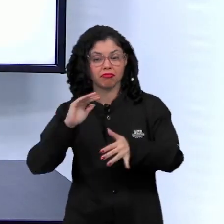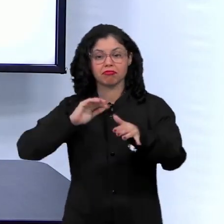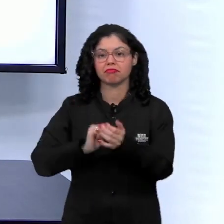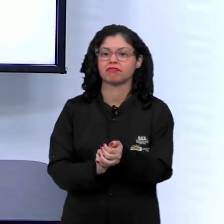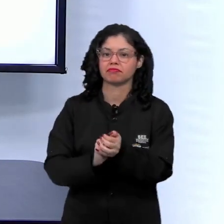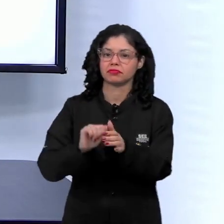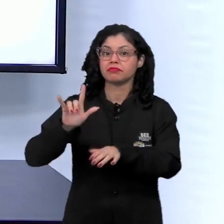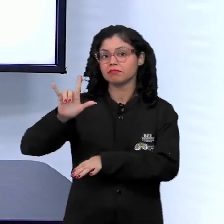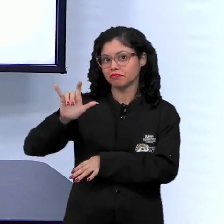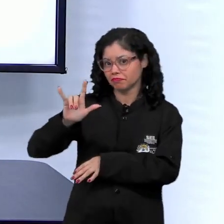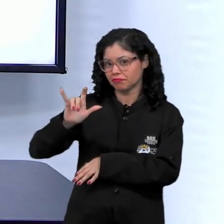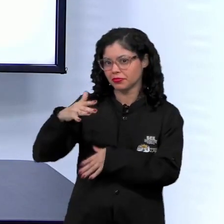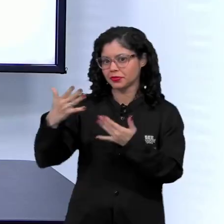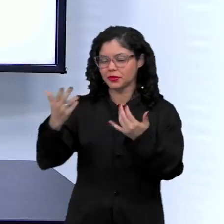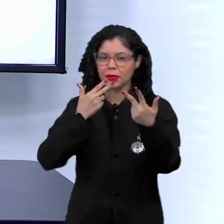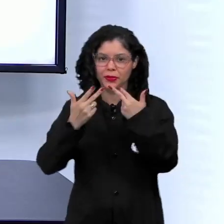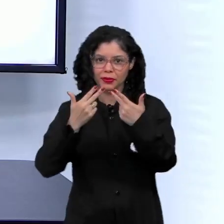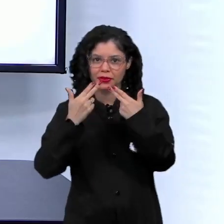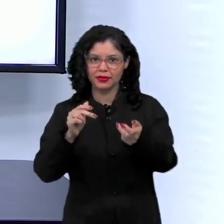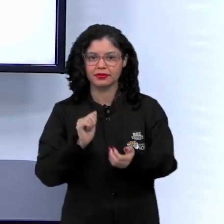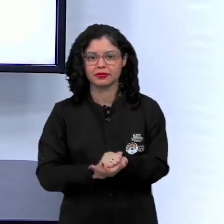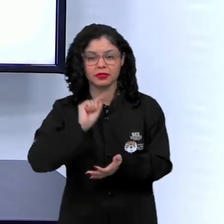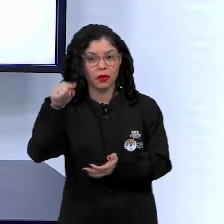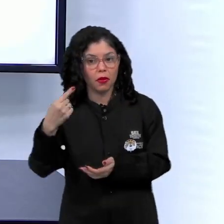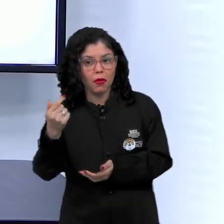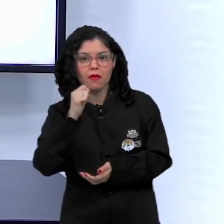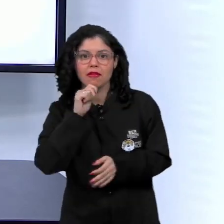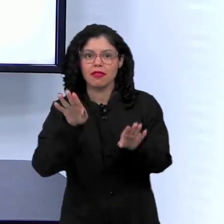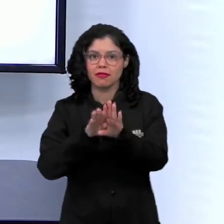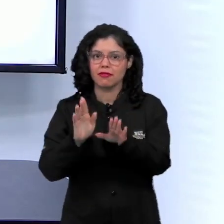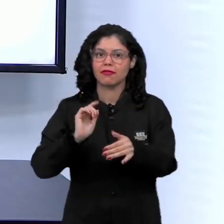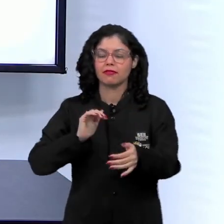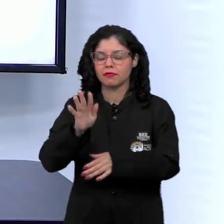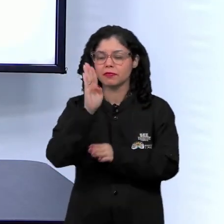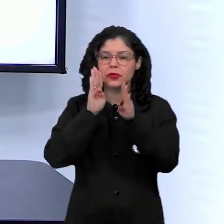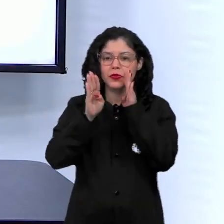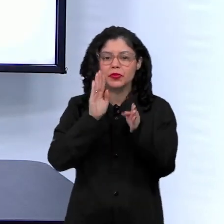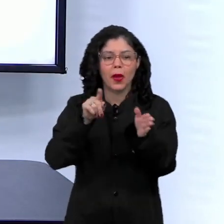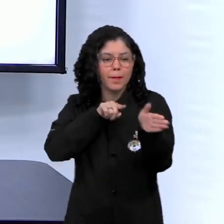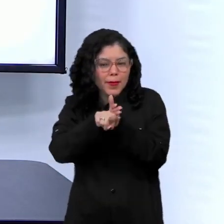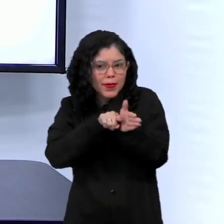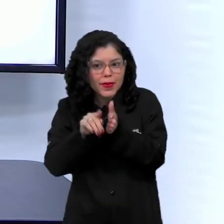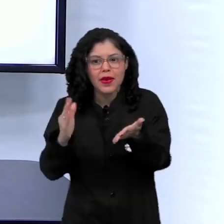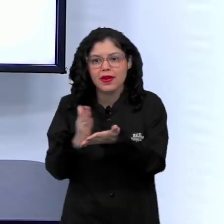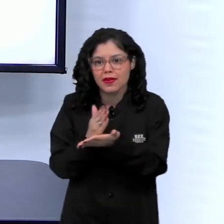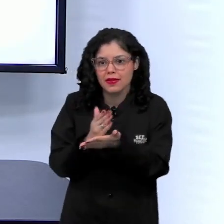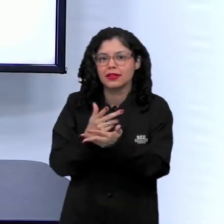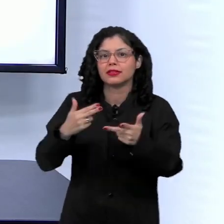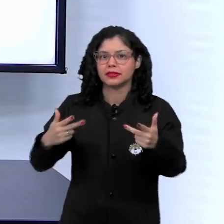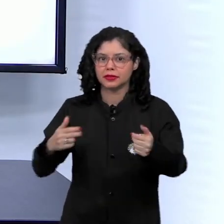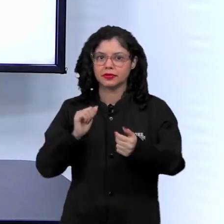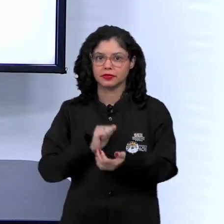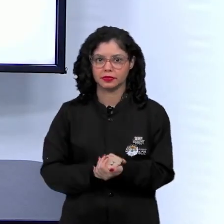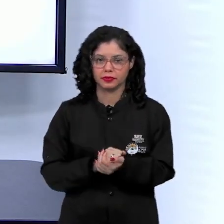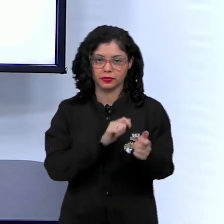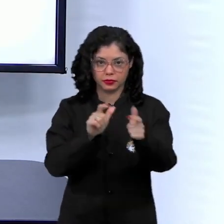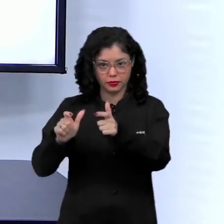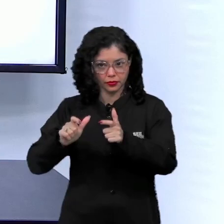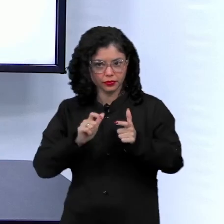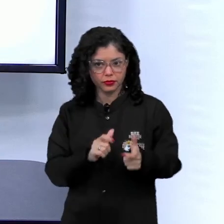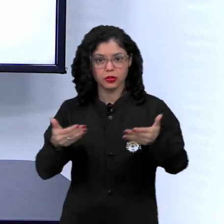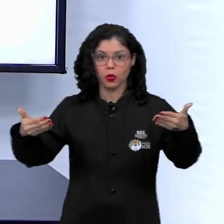e pesquisou uma notícia? Ou foi lá no Facebook e também pesquisou algo? Porque esses